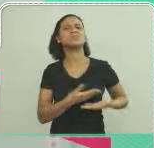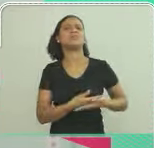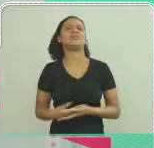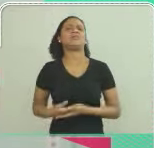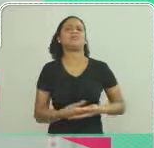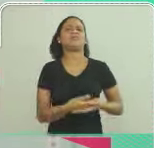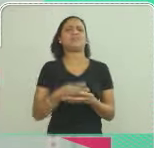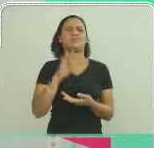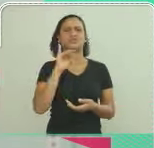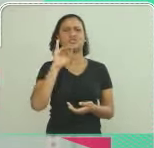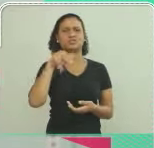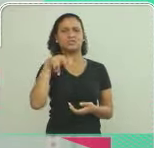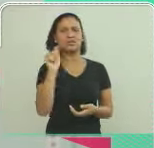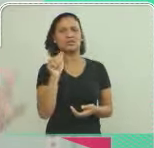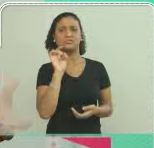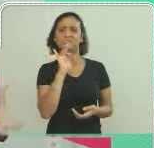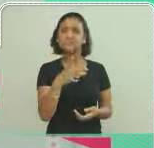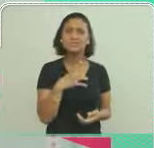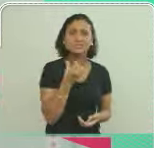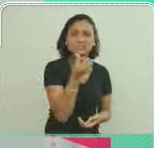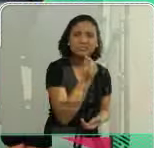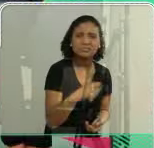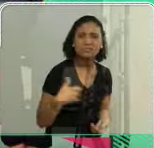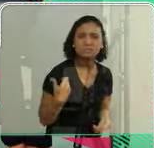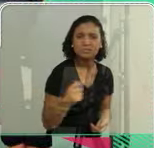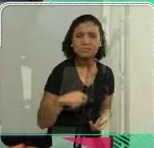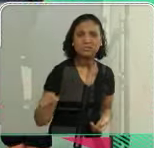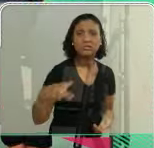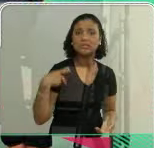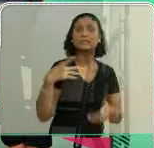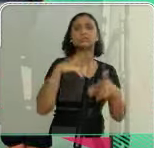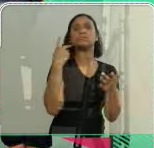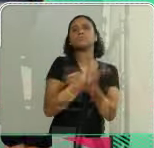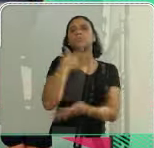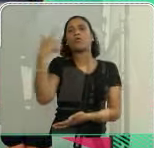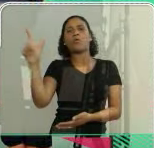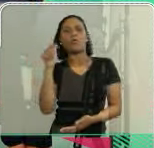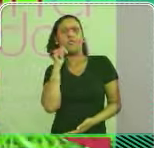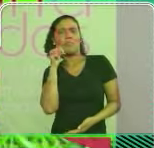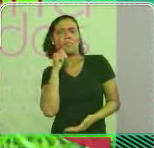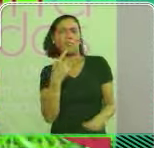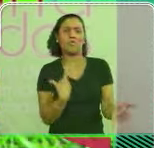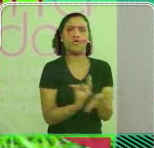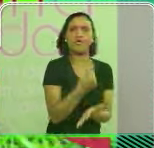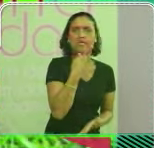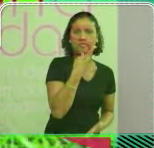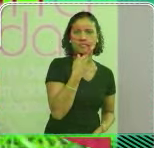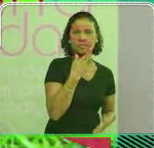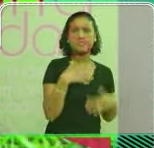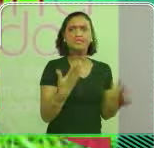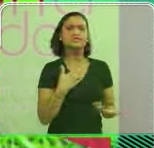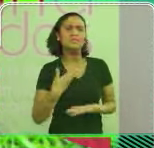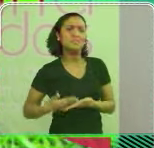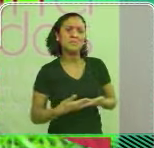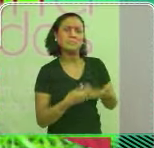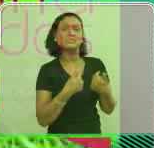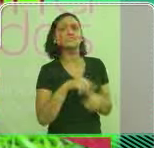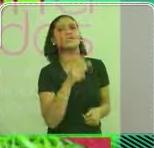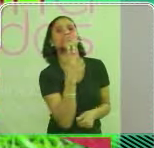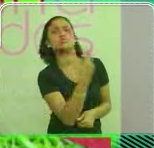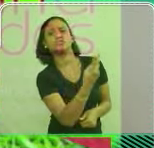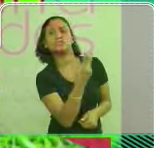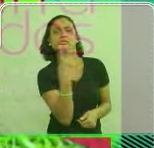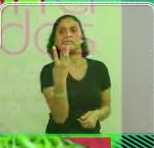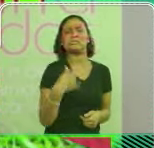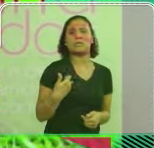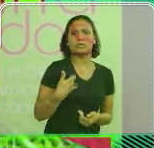6 meses. E de repente outra mulher ia se comparar e falar, mas meu bebê já tá com 2, com 3 anos. Ou tipo, será que ela é uma história única? Exatamente,